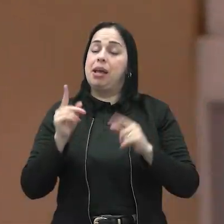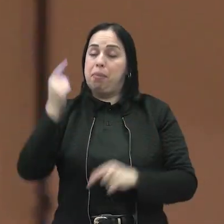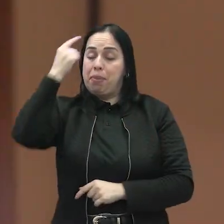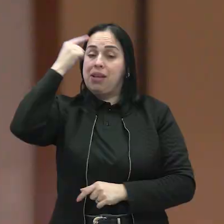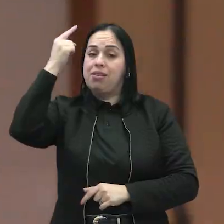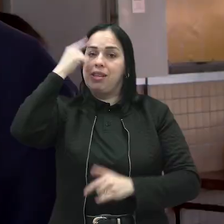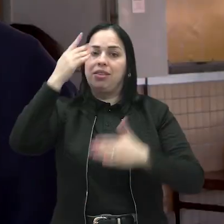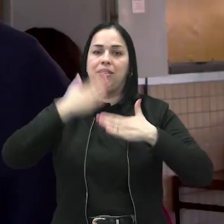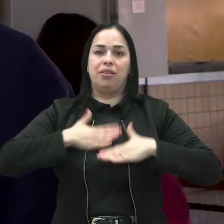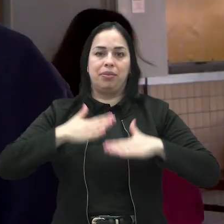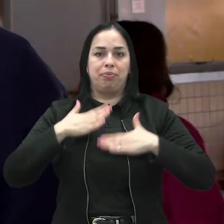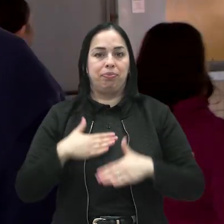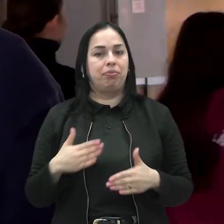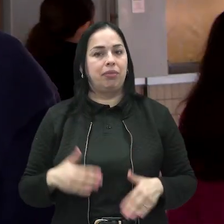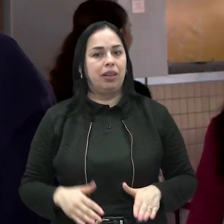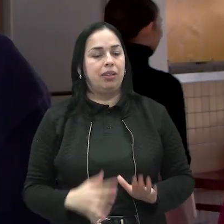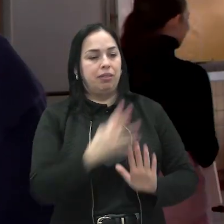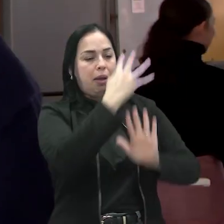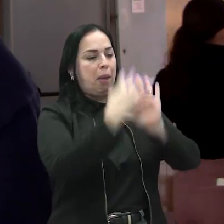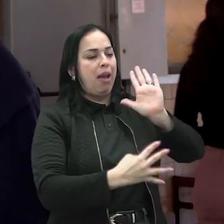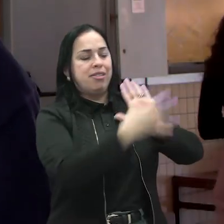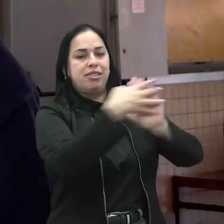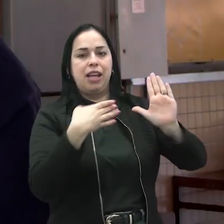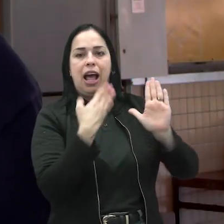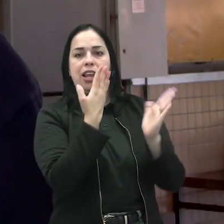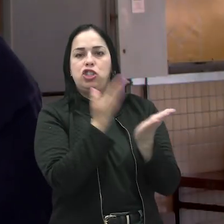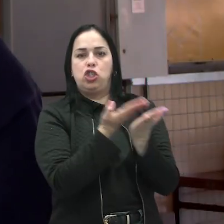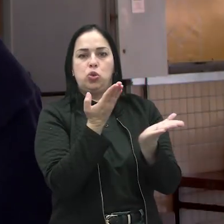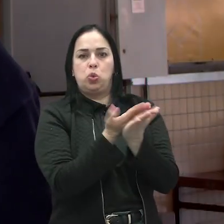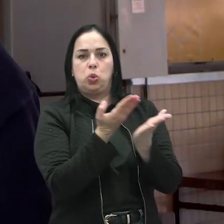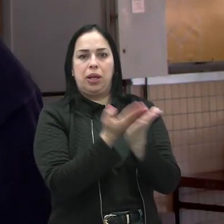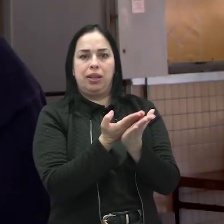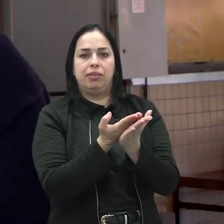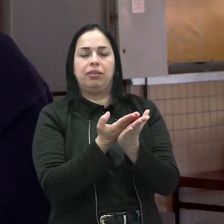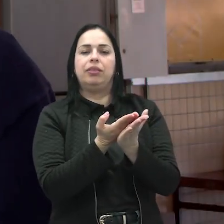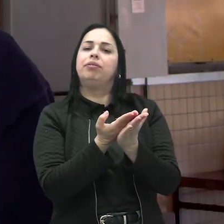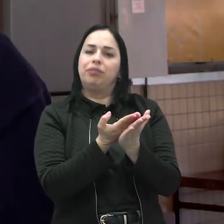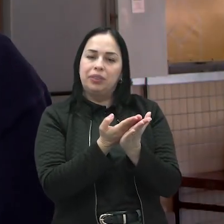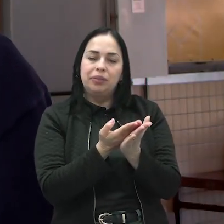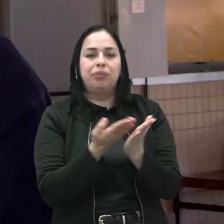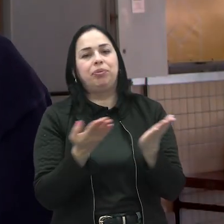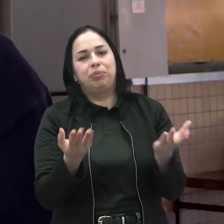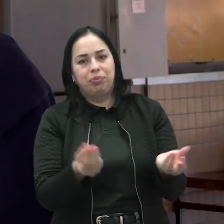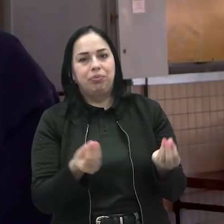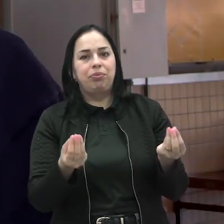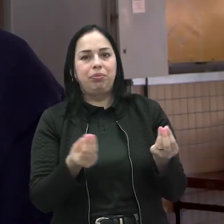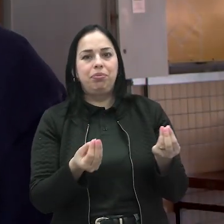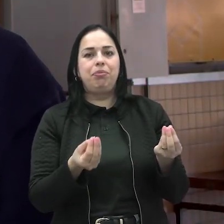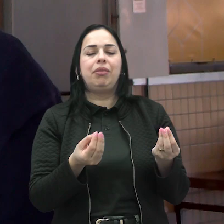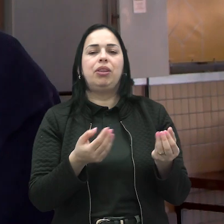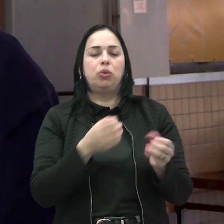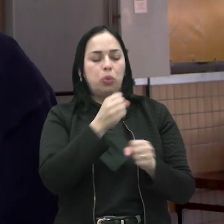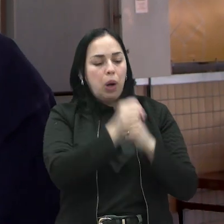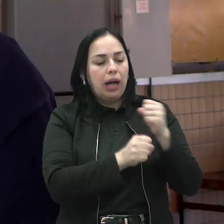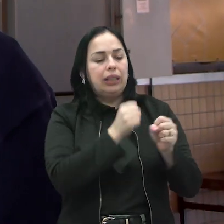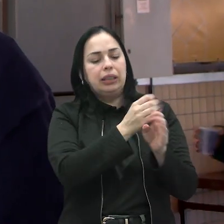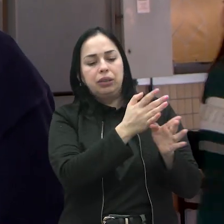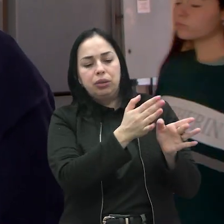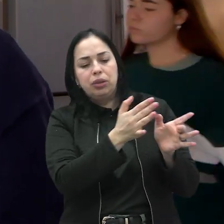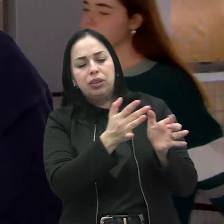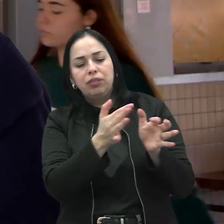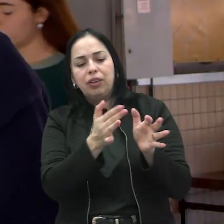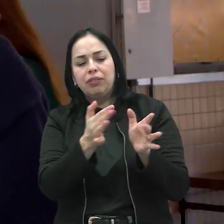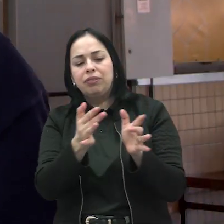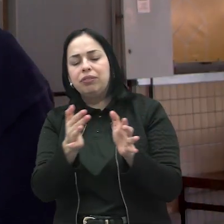do bem-estar. Eu montei um plano de estudos que prioriza principalmente as minhas matérias atrasadas, né? Que ao redor do ano a gente vai atrasando